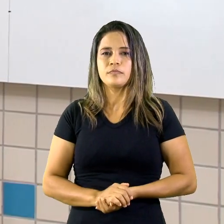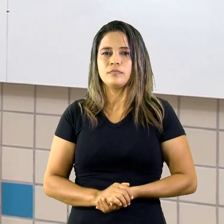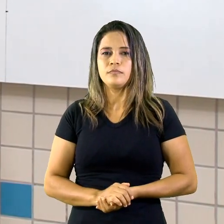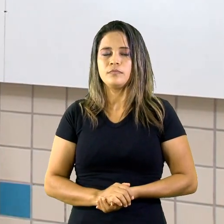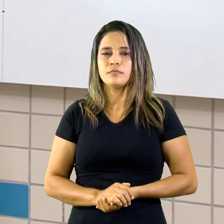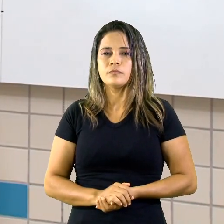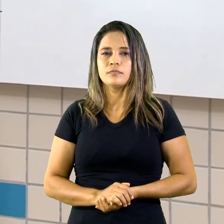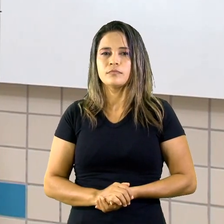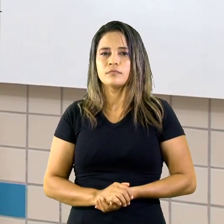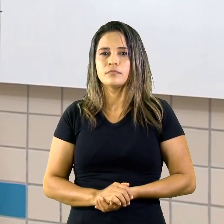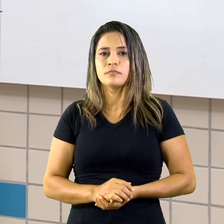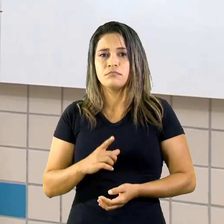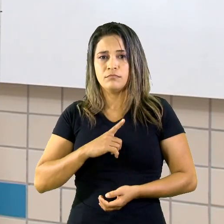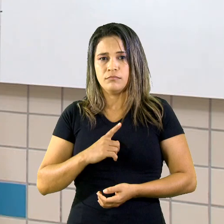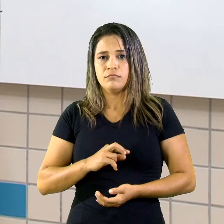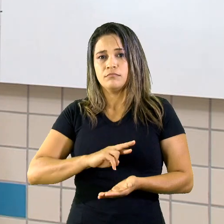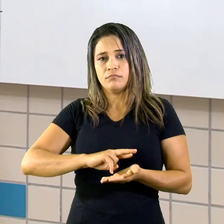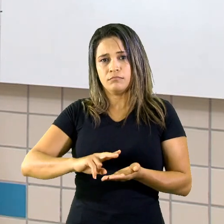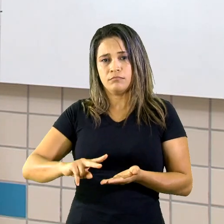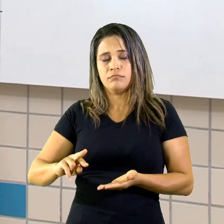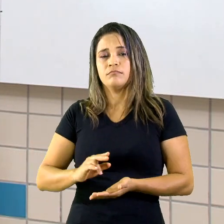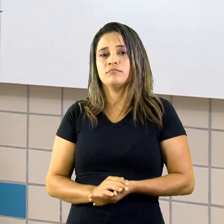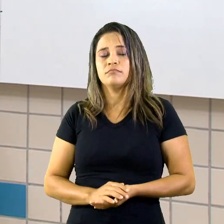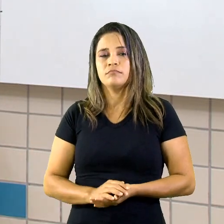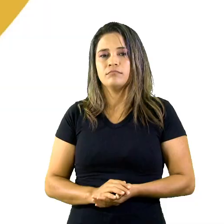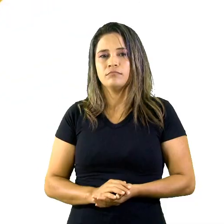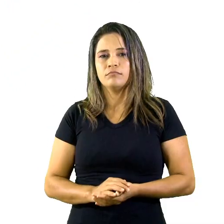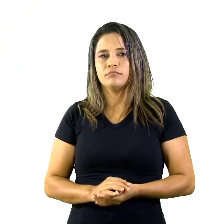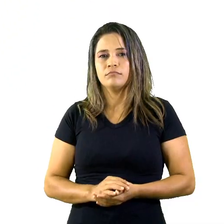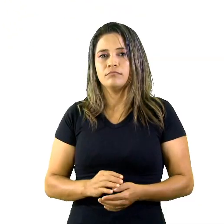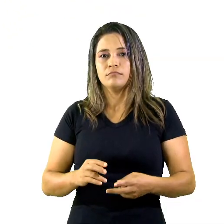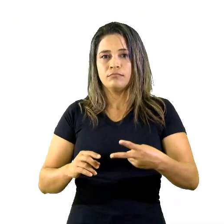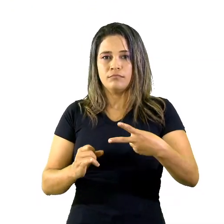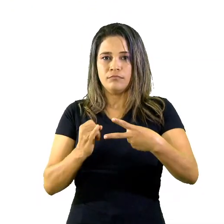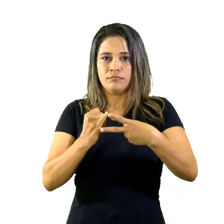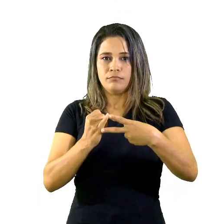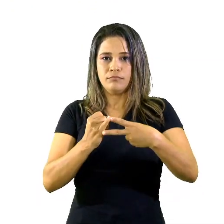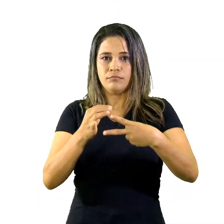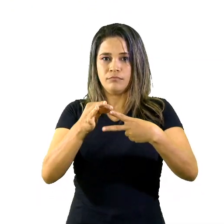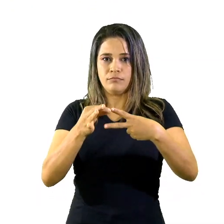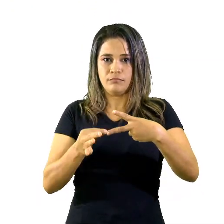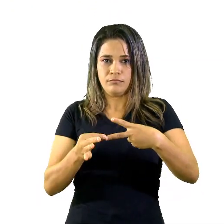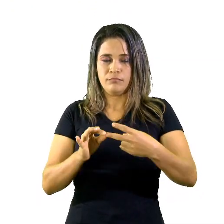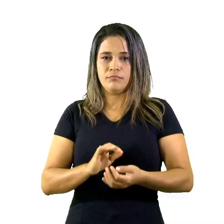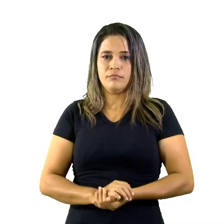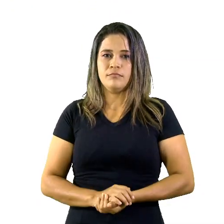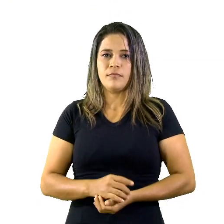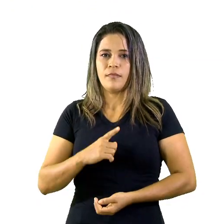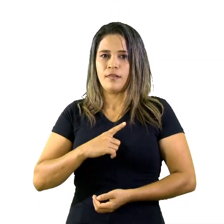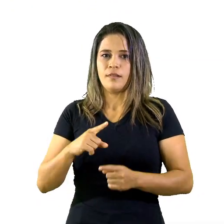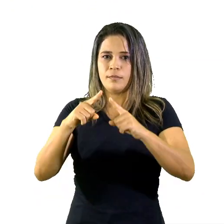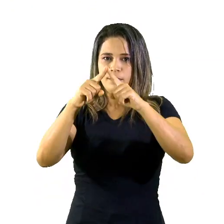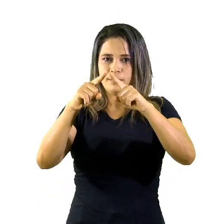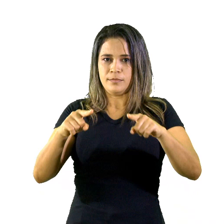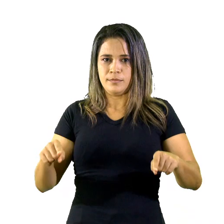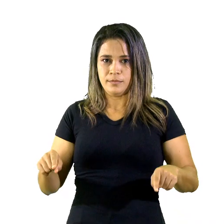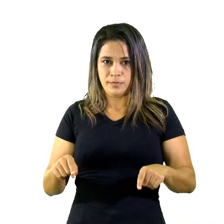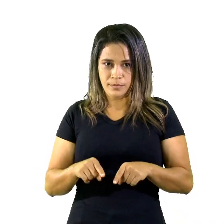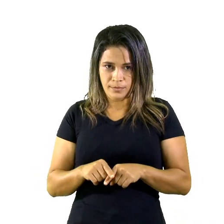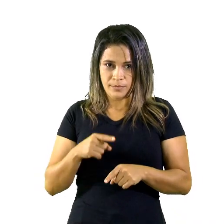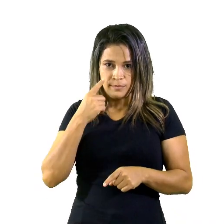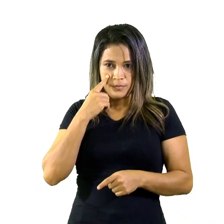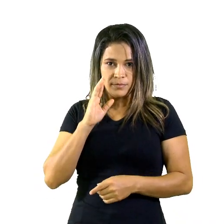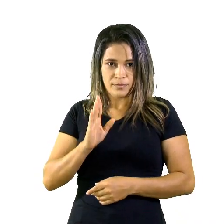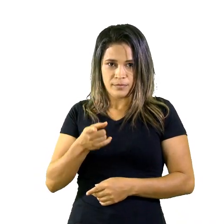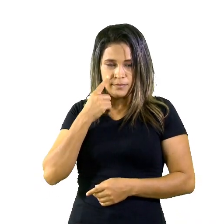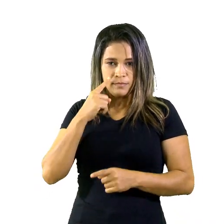alguns polígonos que nós podemos estudar. Por exemplo, nós temos o triângulo. Alguém já viu o triângulo? Um